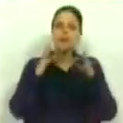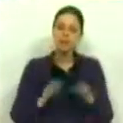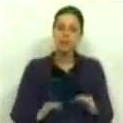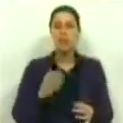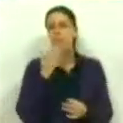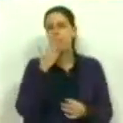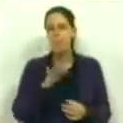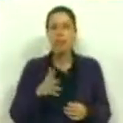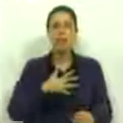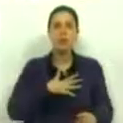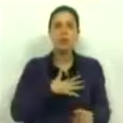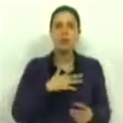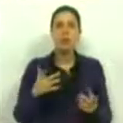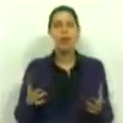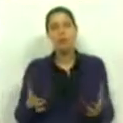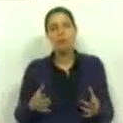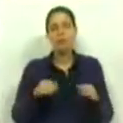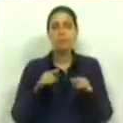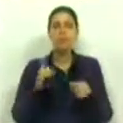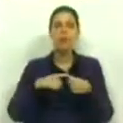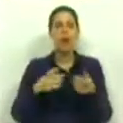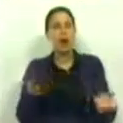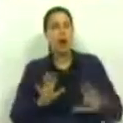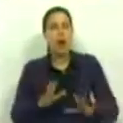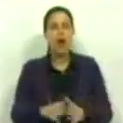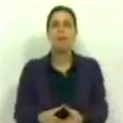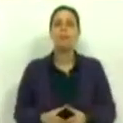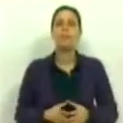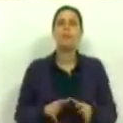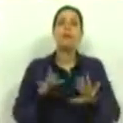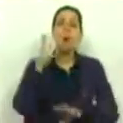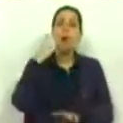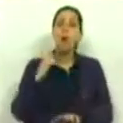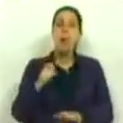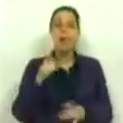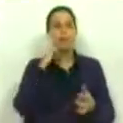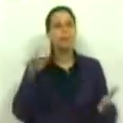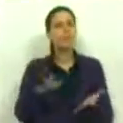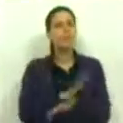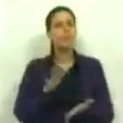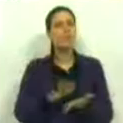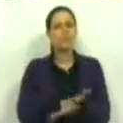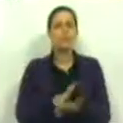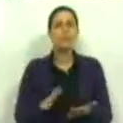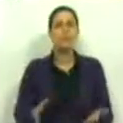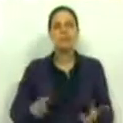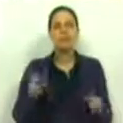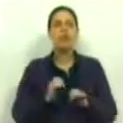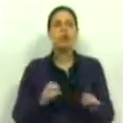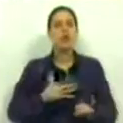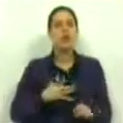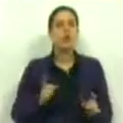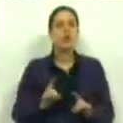é que parece que não queriam que houvesse esta concertação. Ainda ontem até se noticiava que não